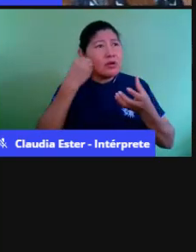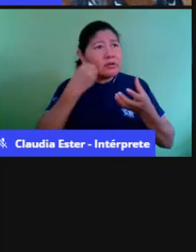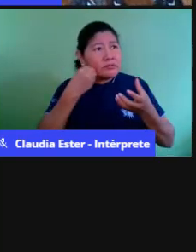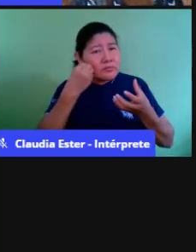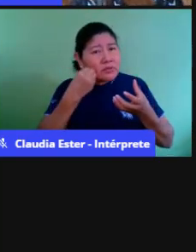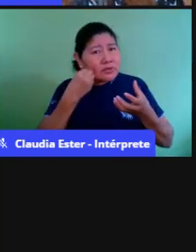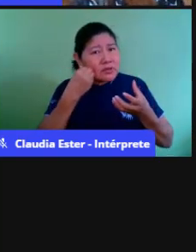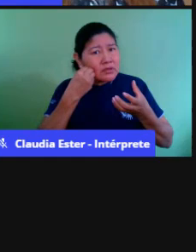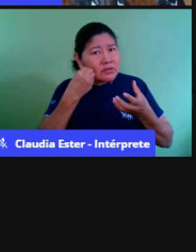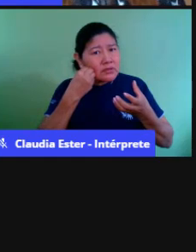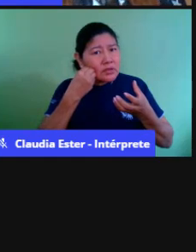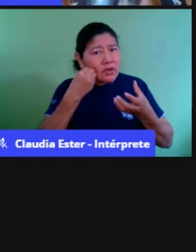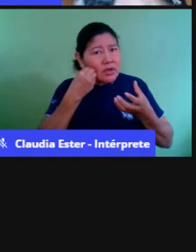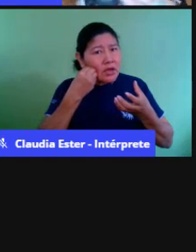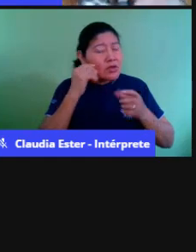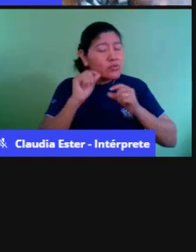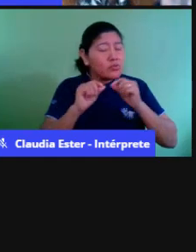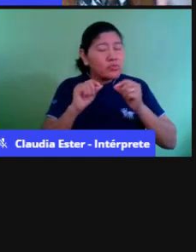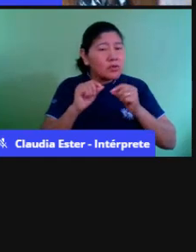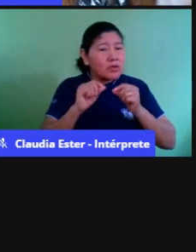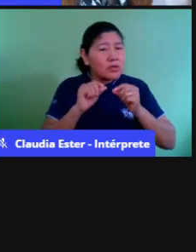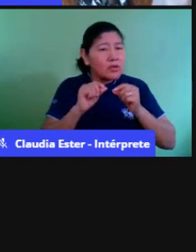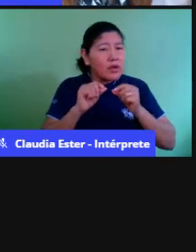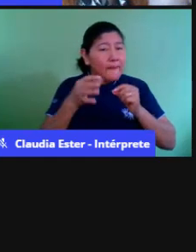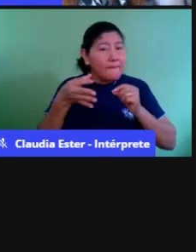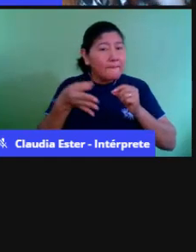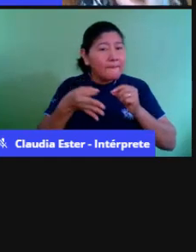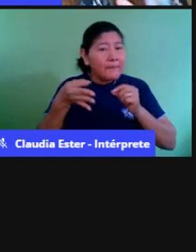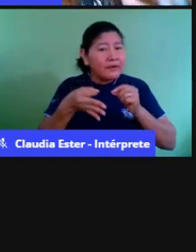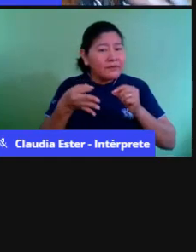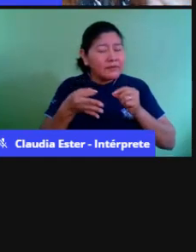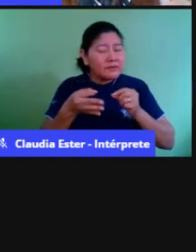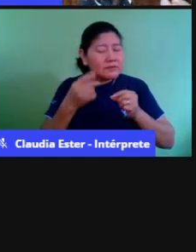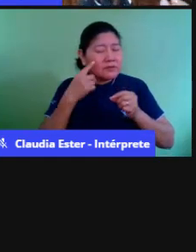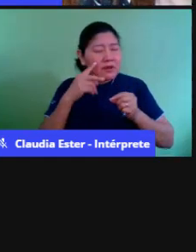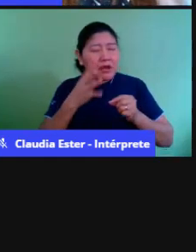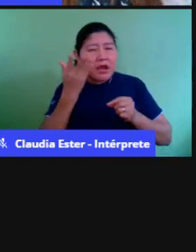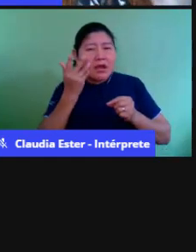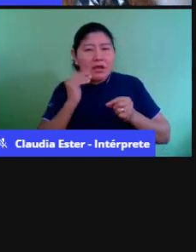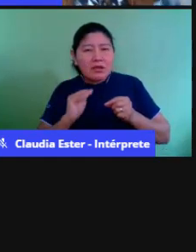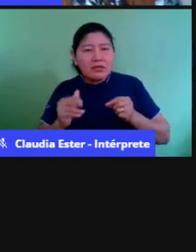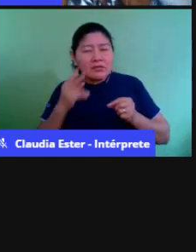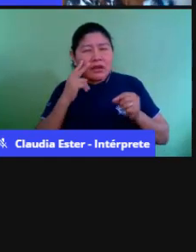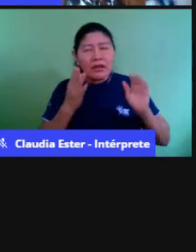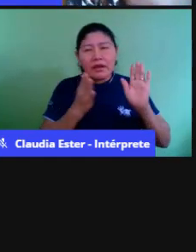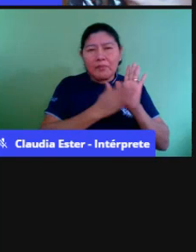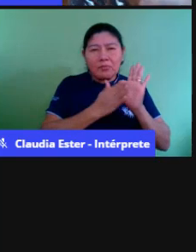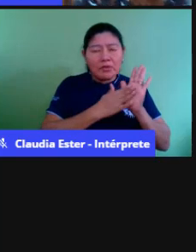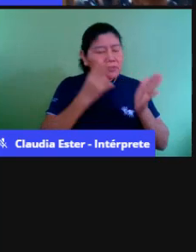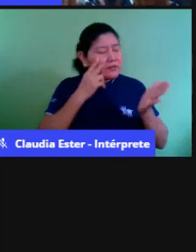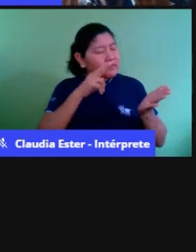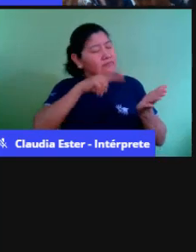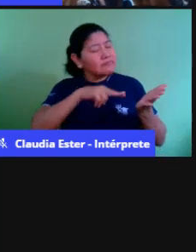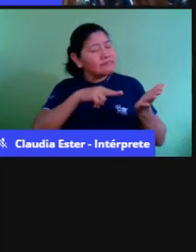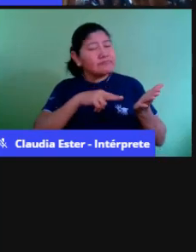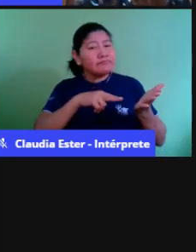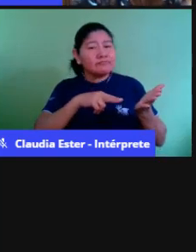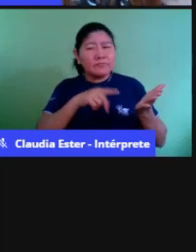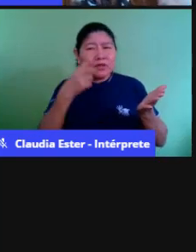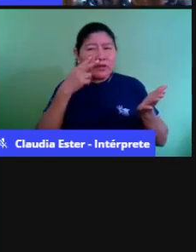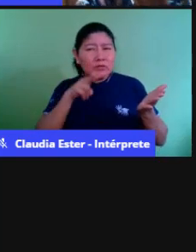da criança, né? Então, a criança, nesse tipo de proposta, ela vai colocar no desenho o que ela